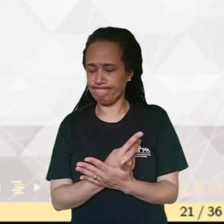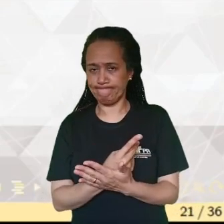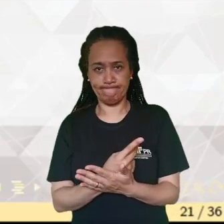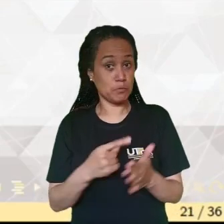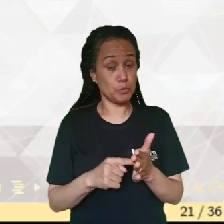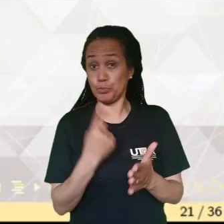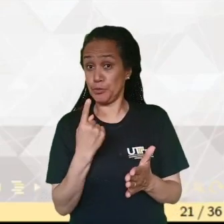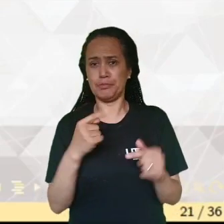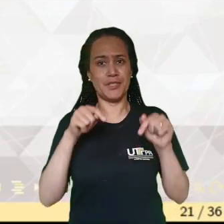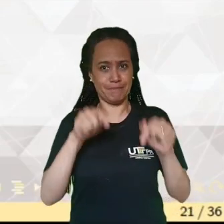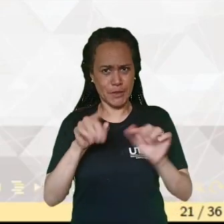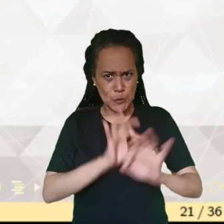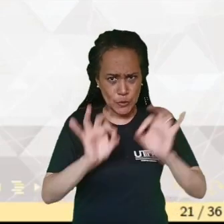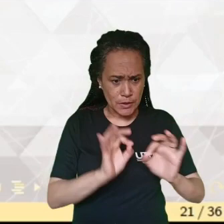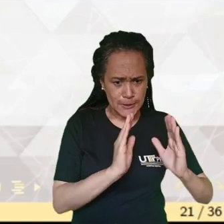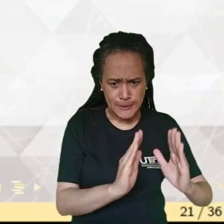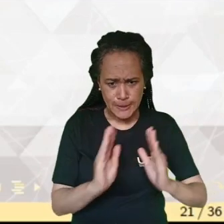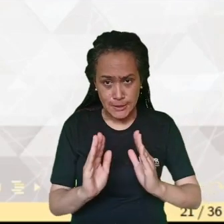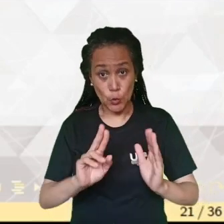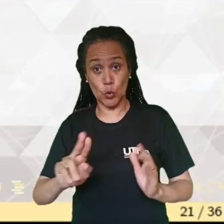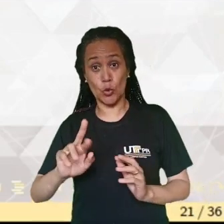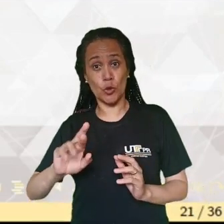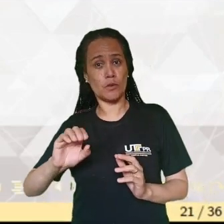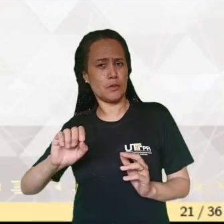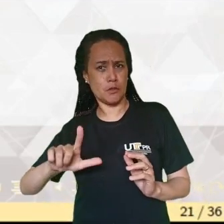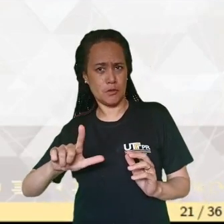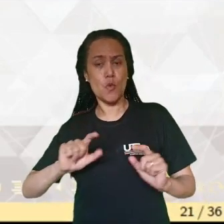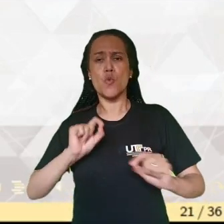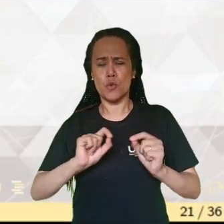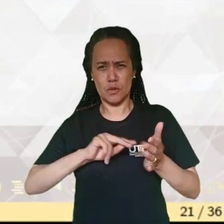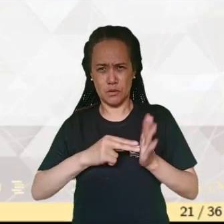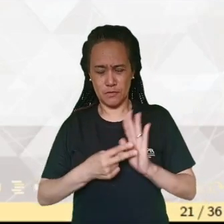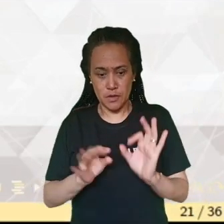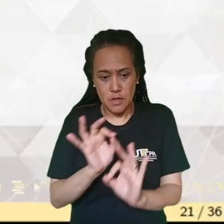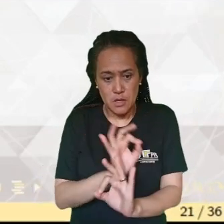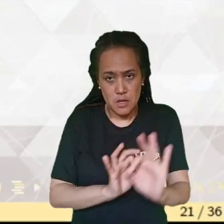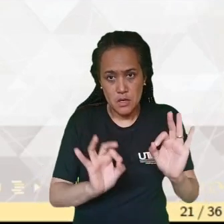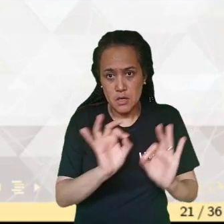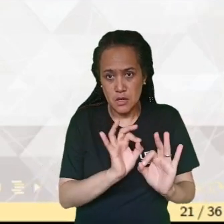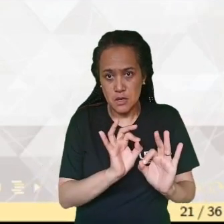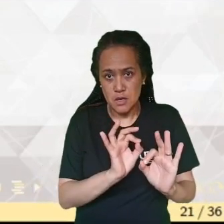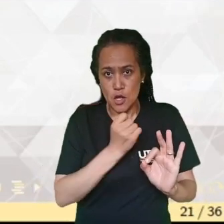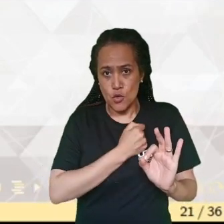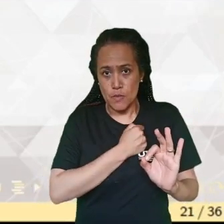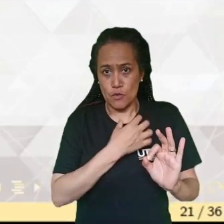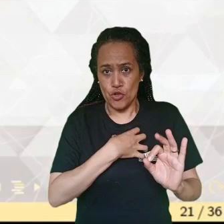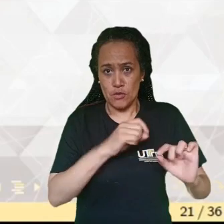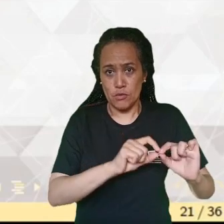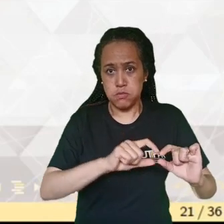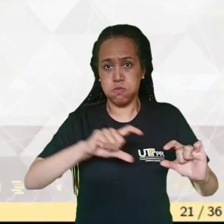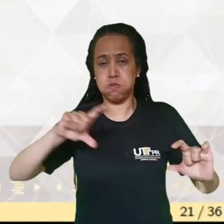rol. Então, rol é ordenar os dados na forma crescente ou decrescente, porque eles vêm todos